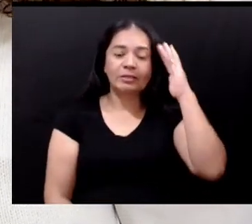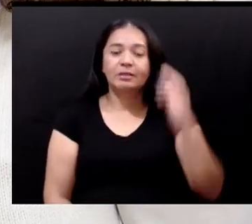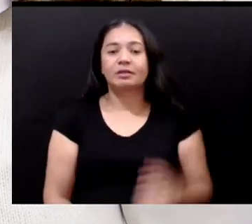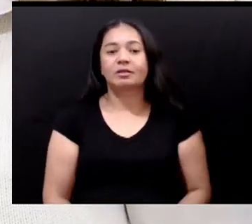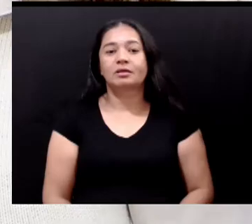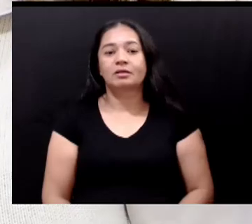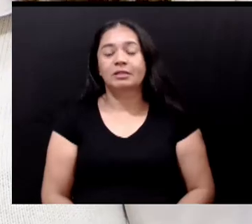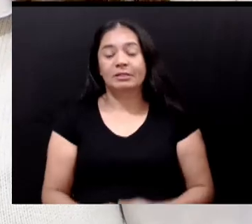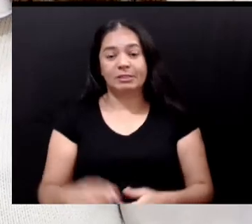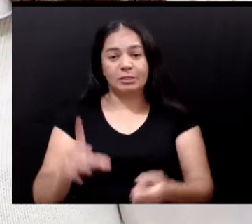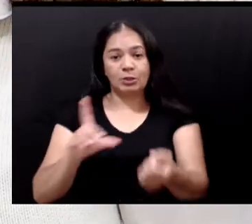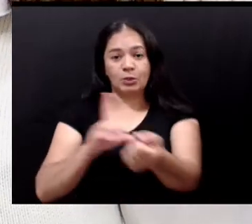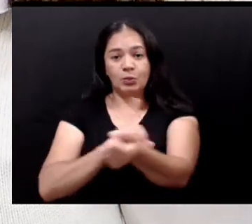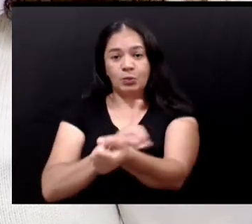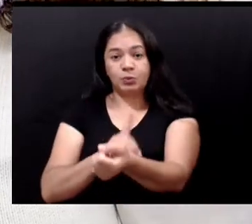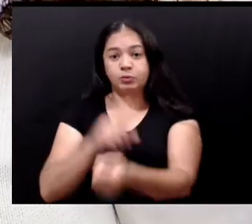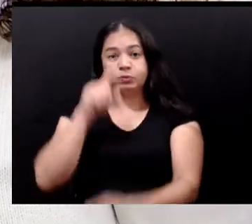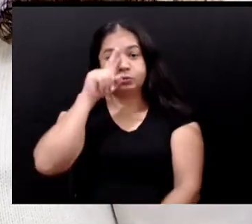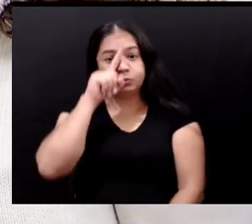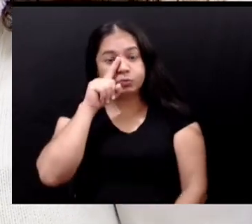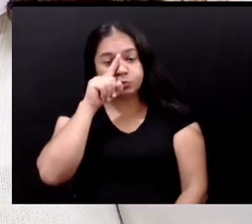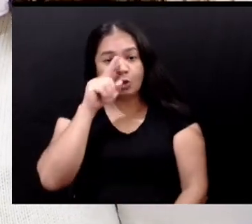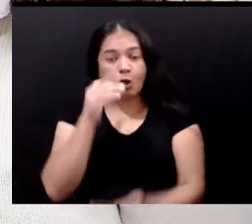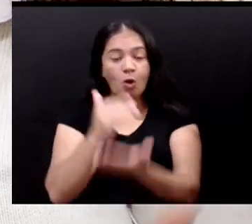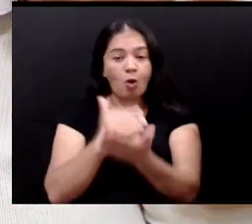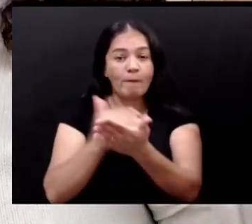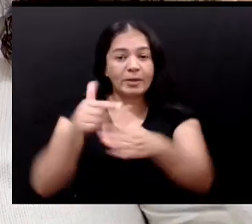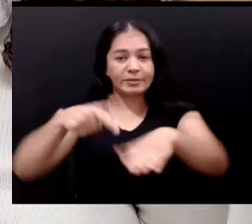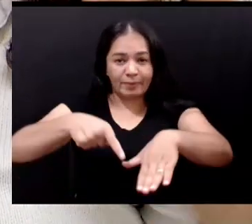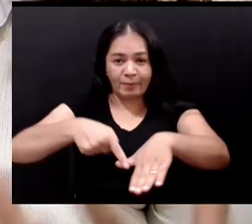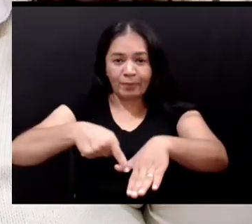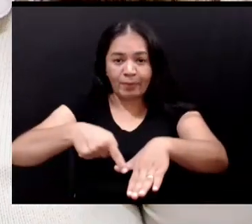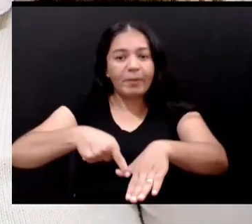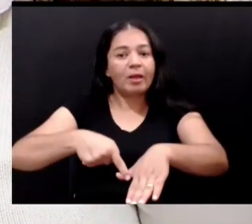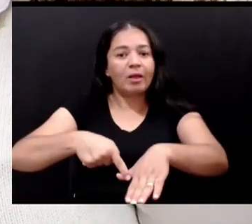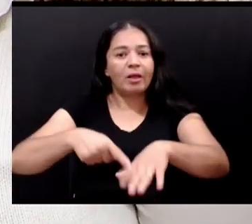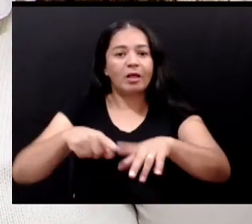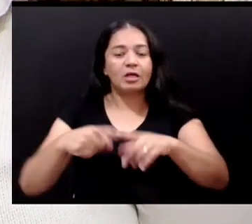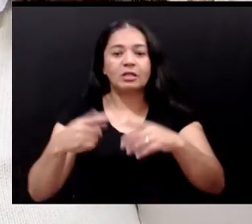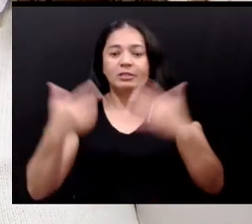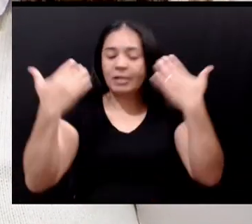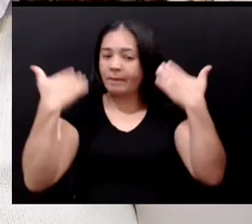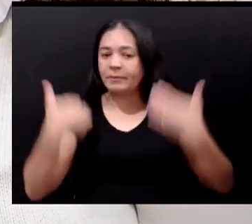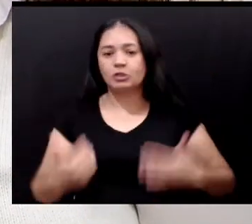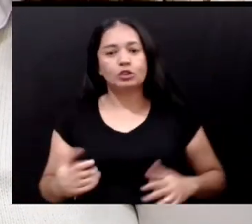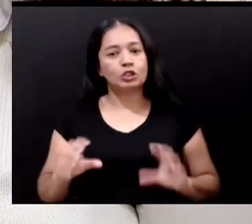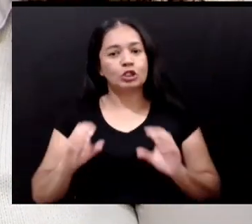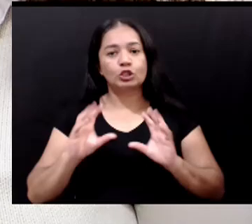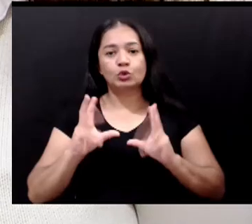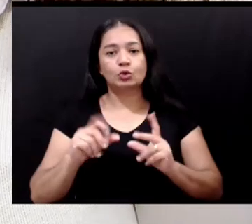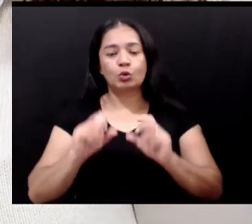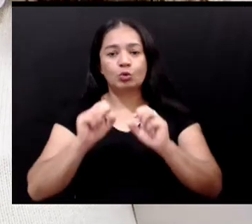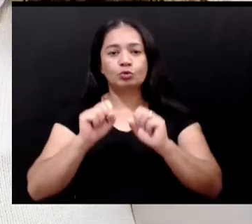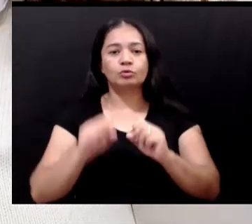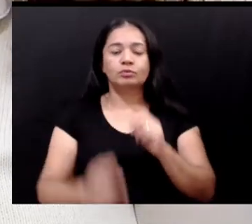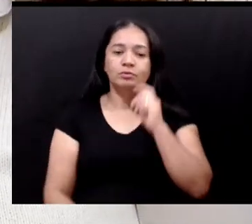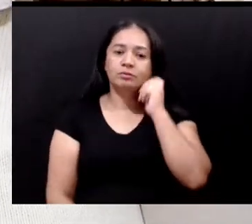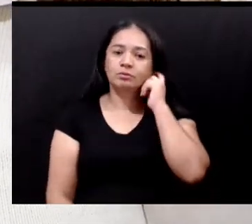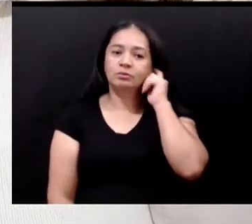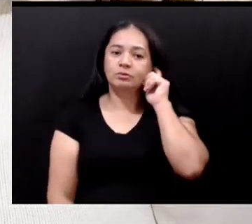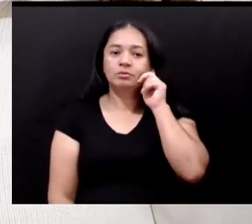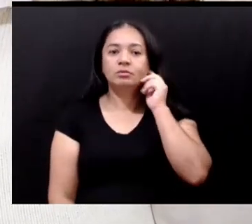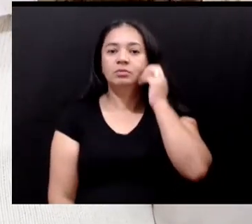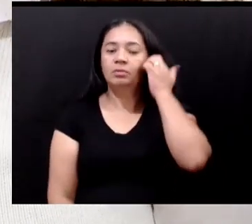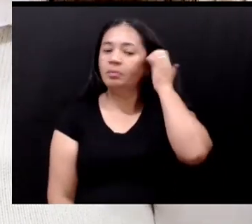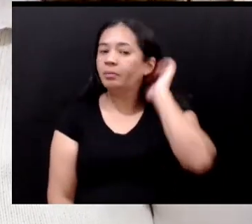né, começando pelos pés. Não só os pés, mas a pessoa como um sistema todo. A diabetes também acaba causando